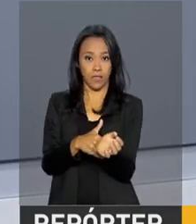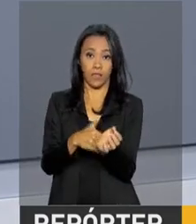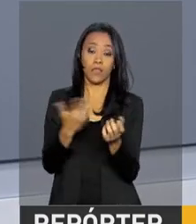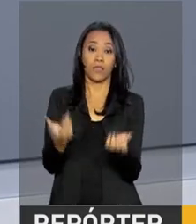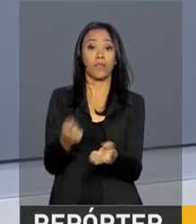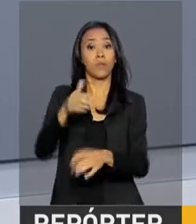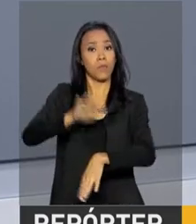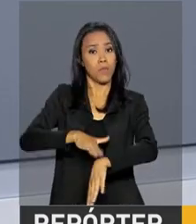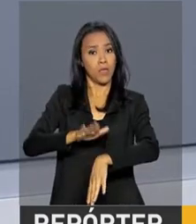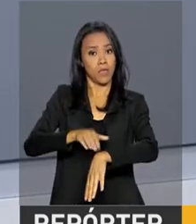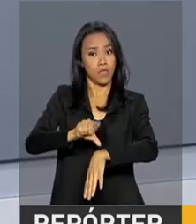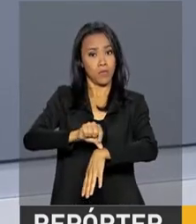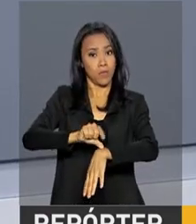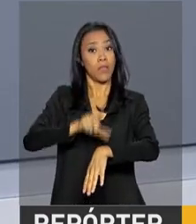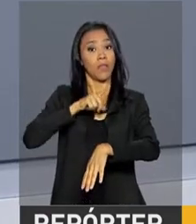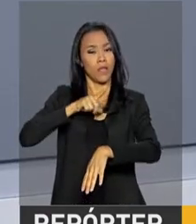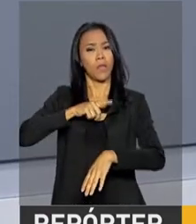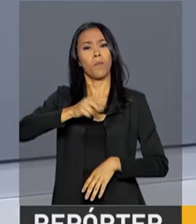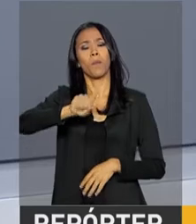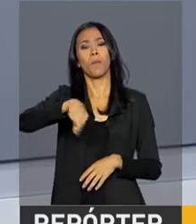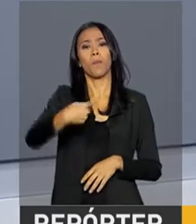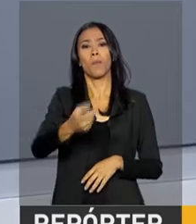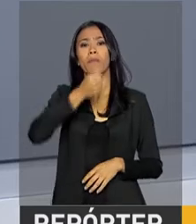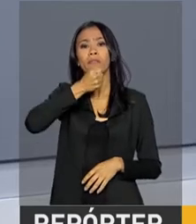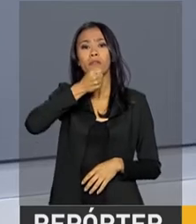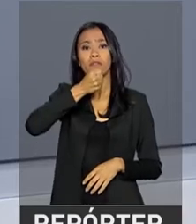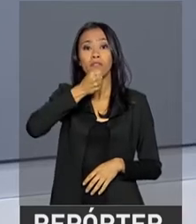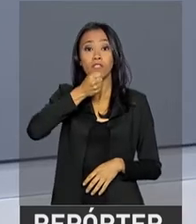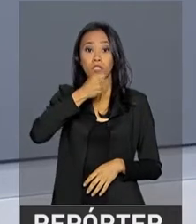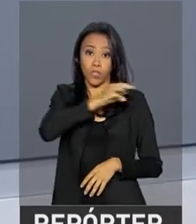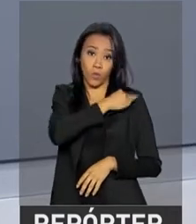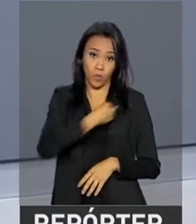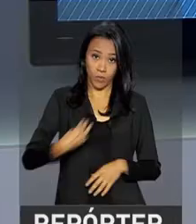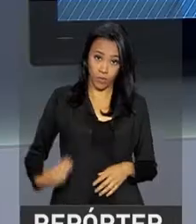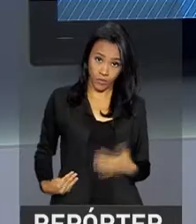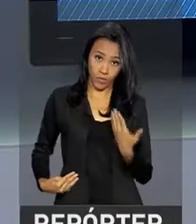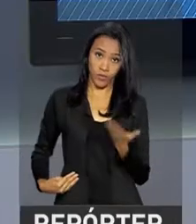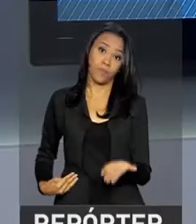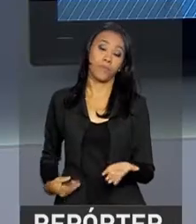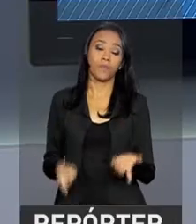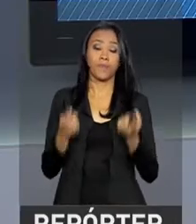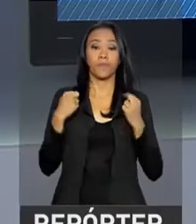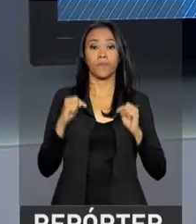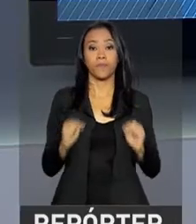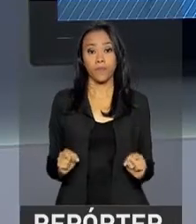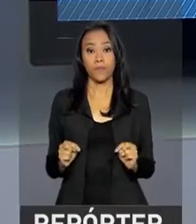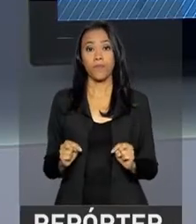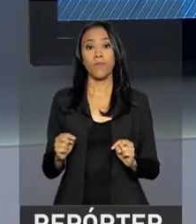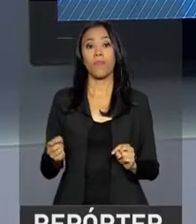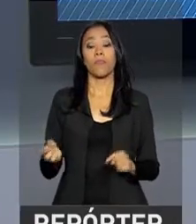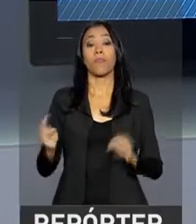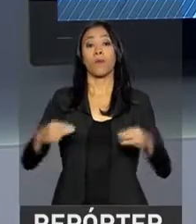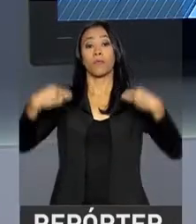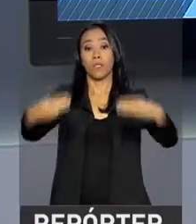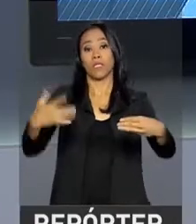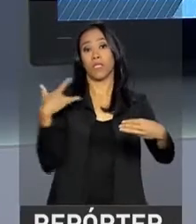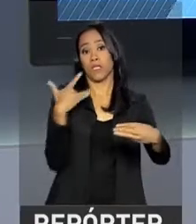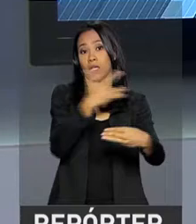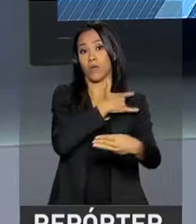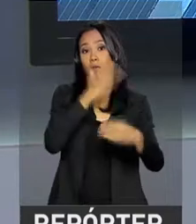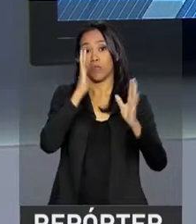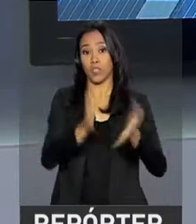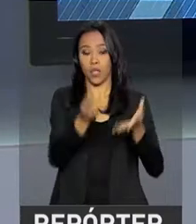resultados do enem está prevista uma entrevista coletiva com o ministro da educação o ministério da saúde atualizou os